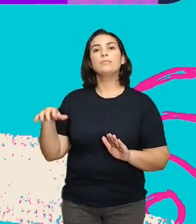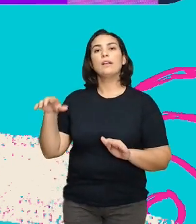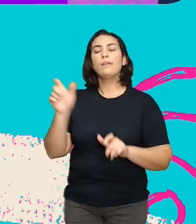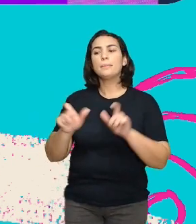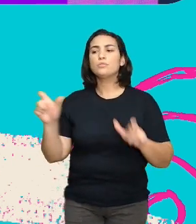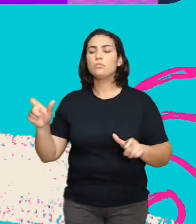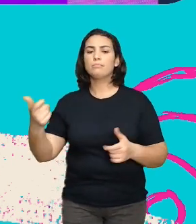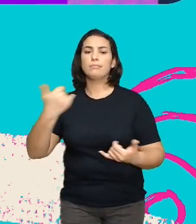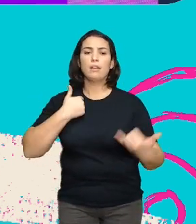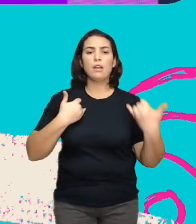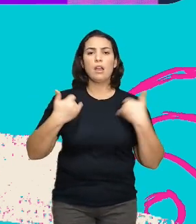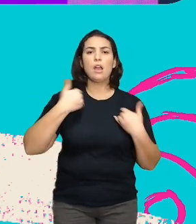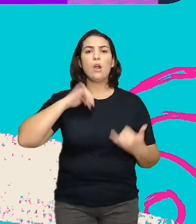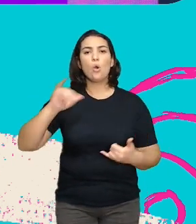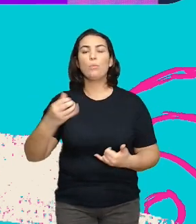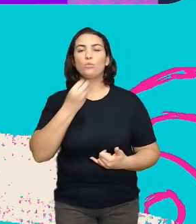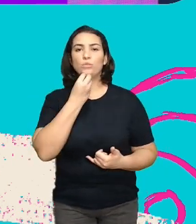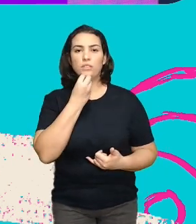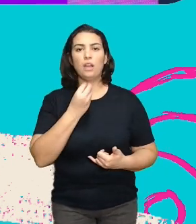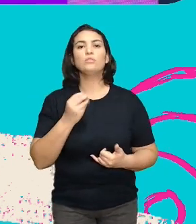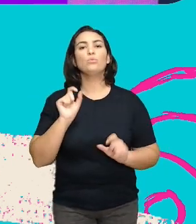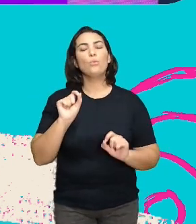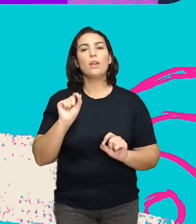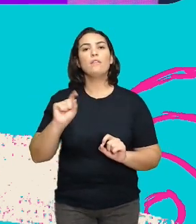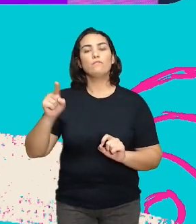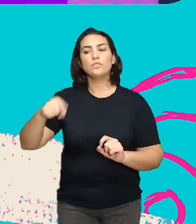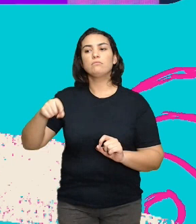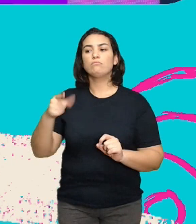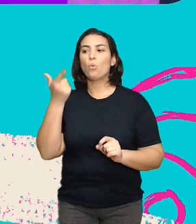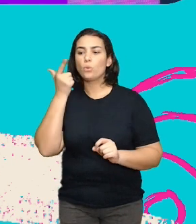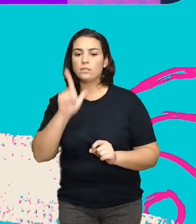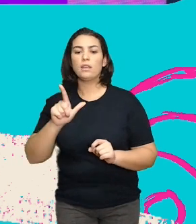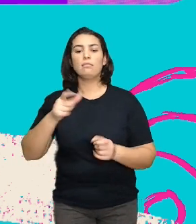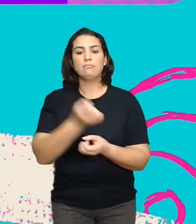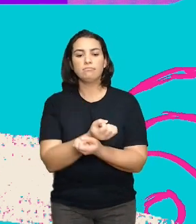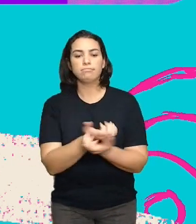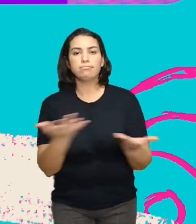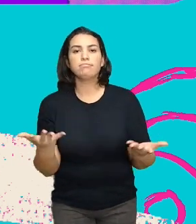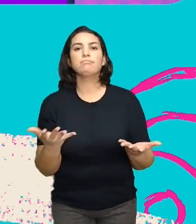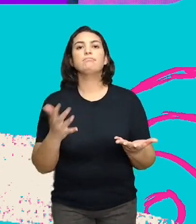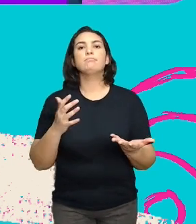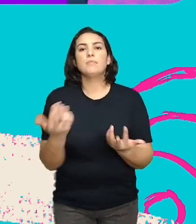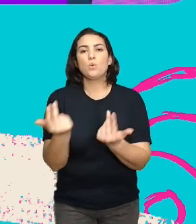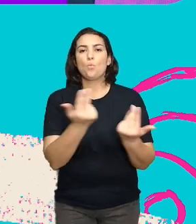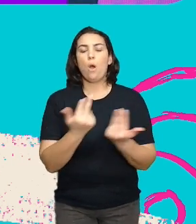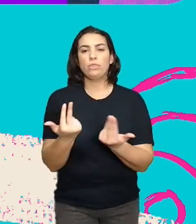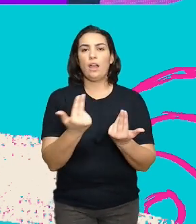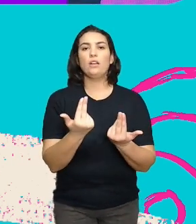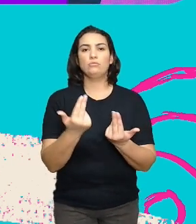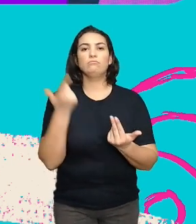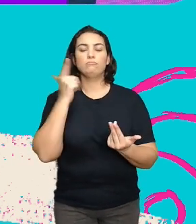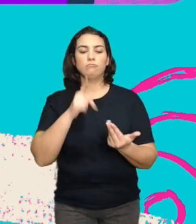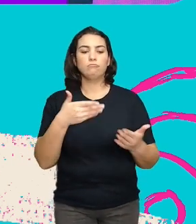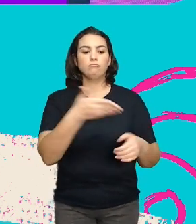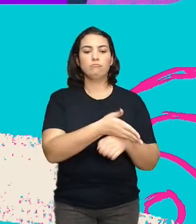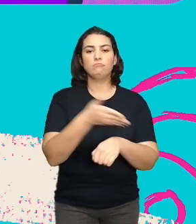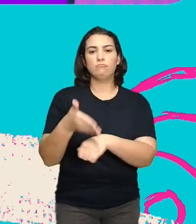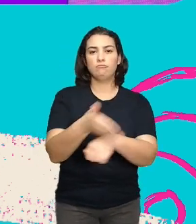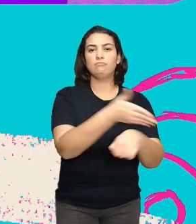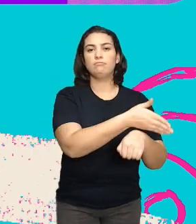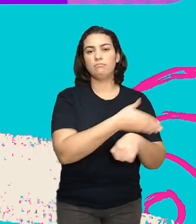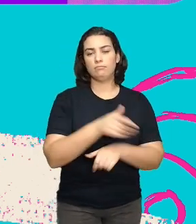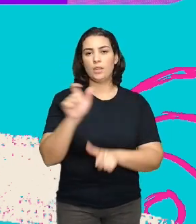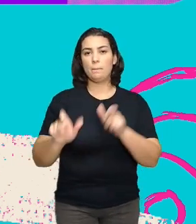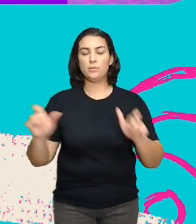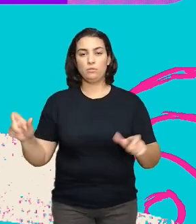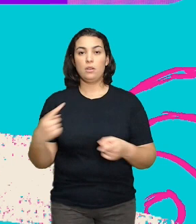O fato de você conseguir garantir acesso e garantir certa igualdade. Aí a gente consegue fazer com que as pessoas